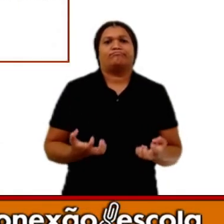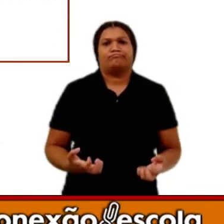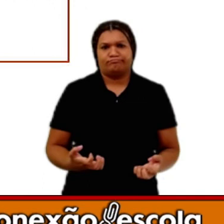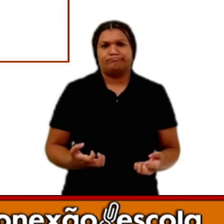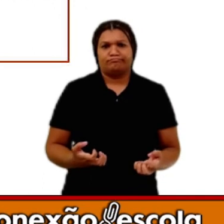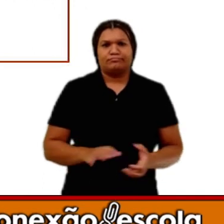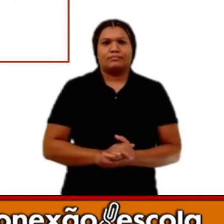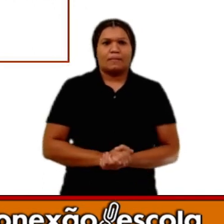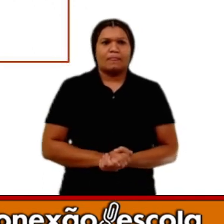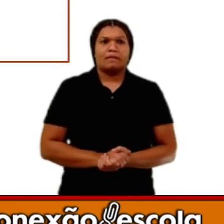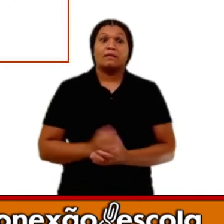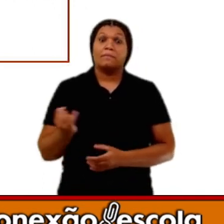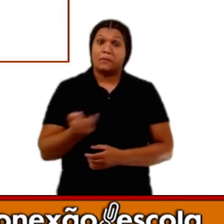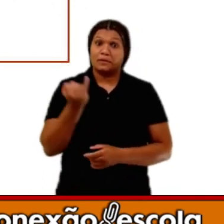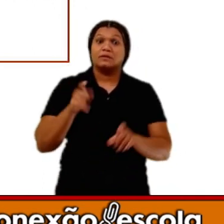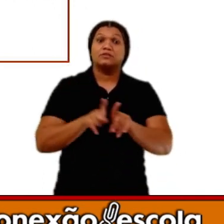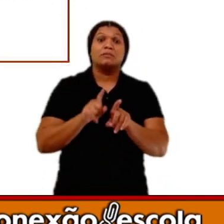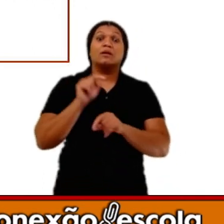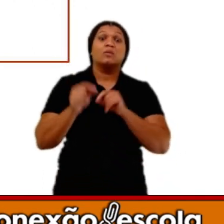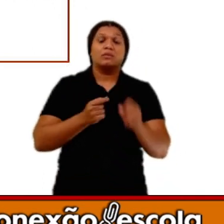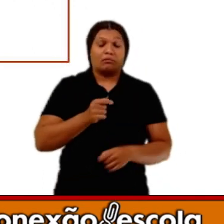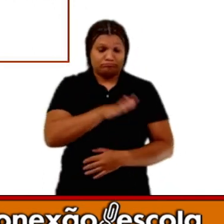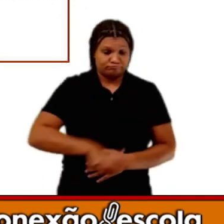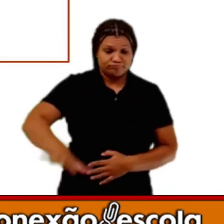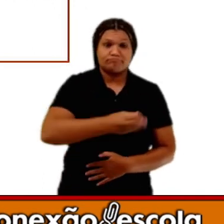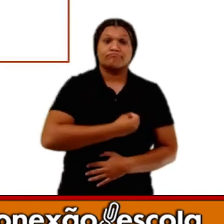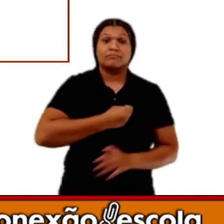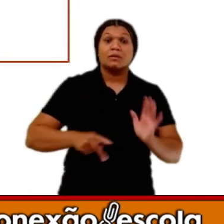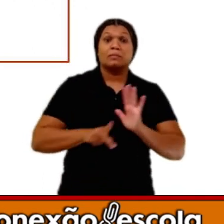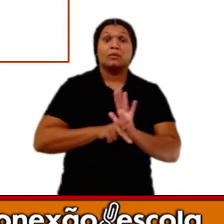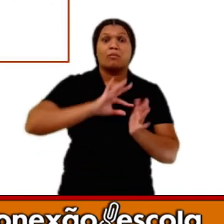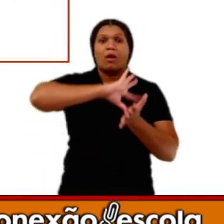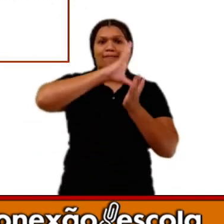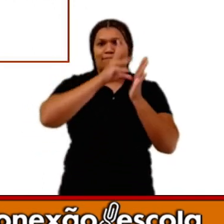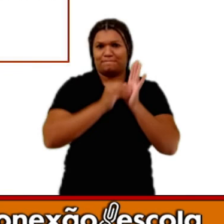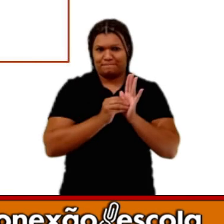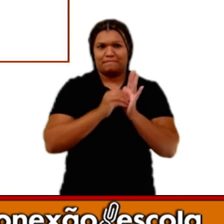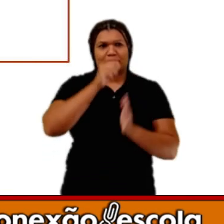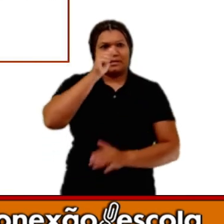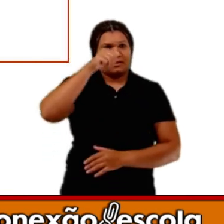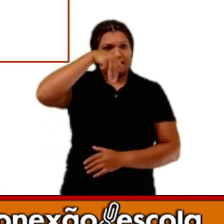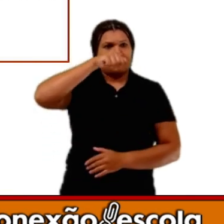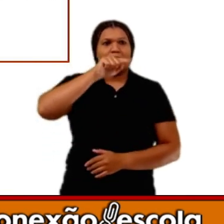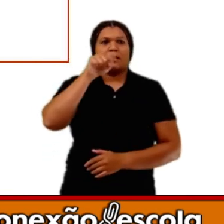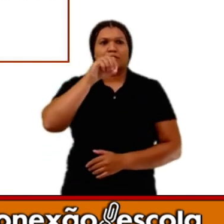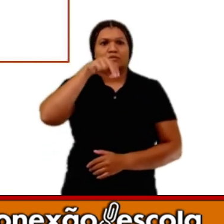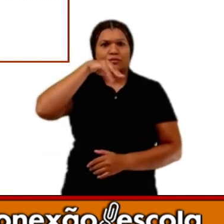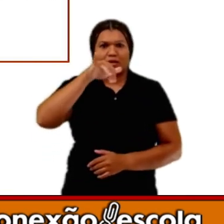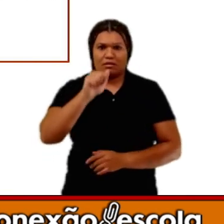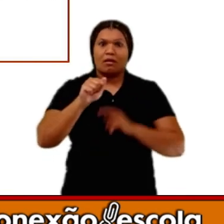muito importante que nós vamos ver hoje é o bioma da Amazônia. Lá há a ocorrência de clima quente e úmido,